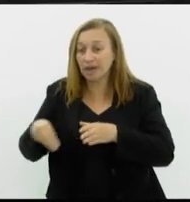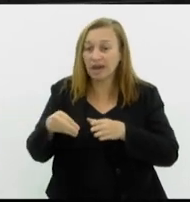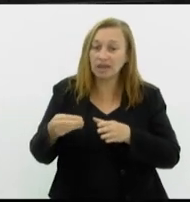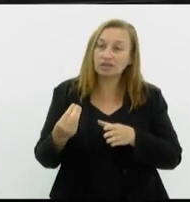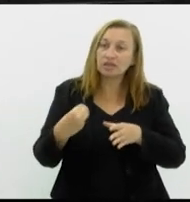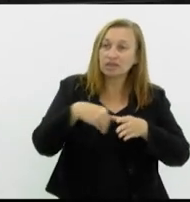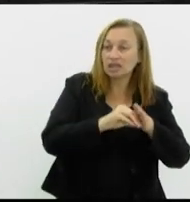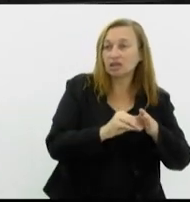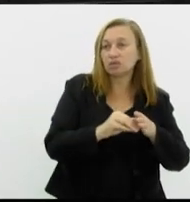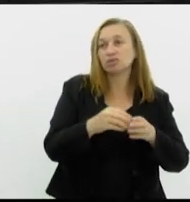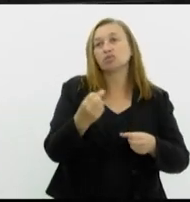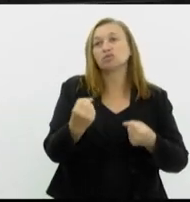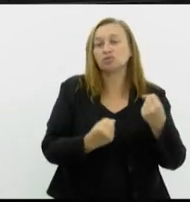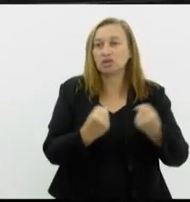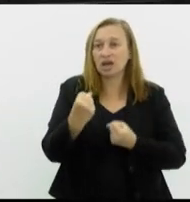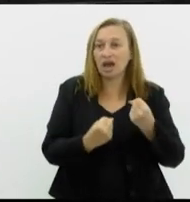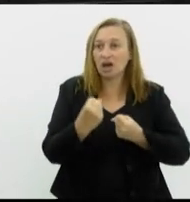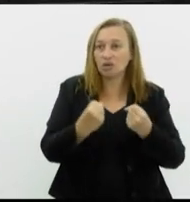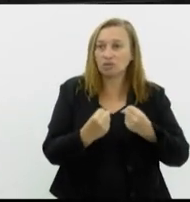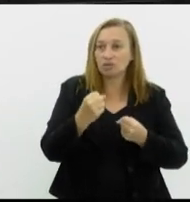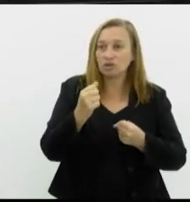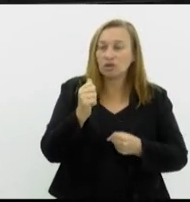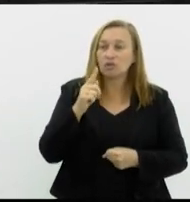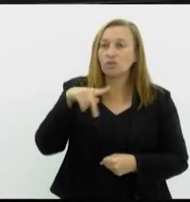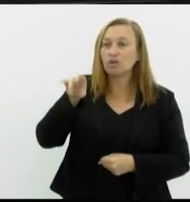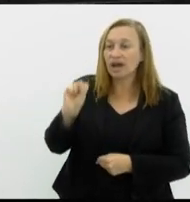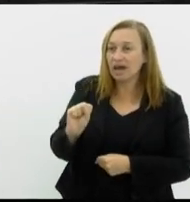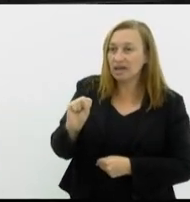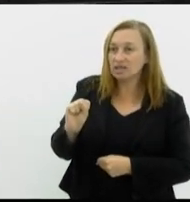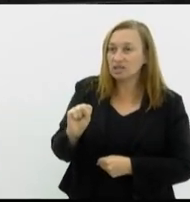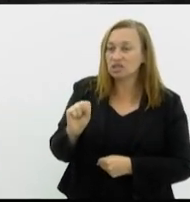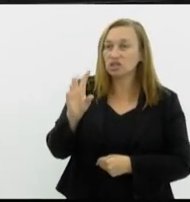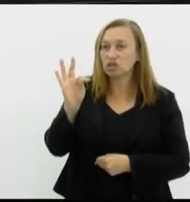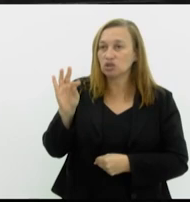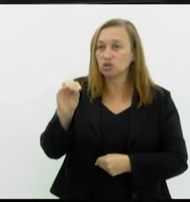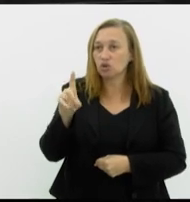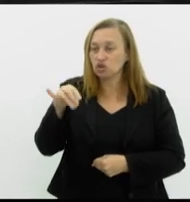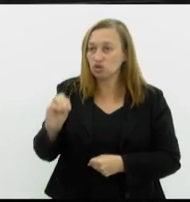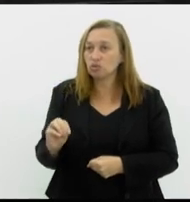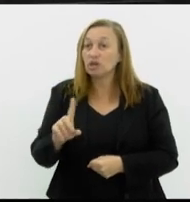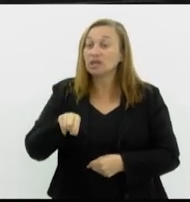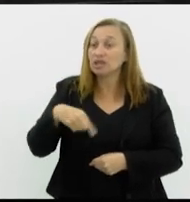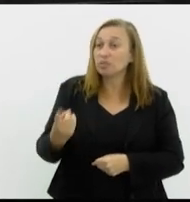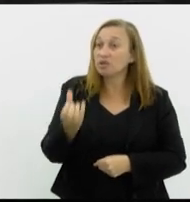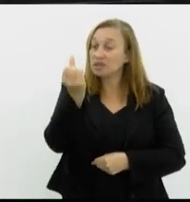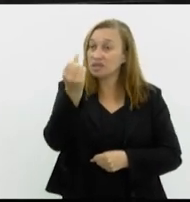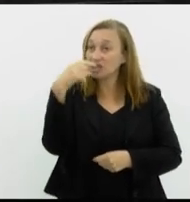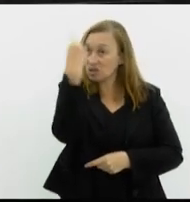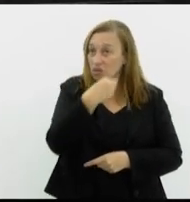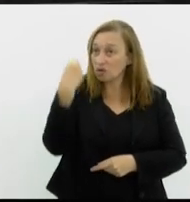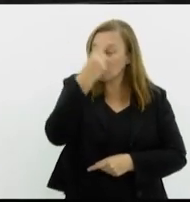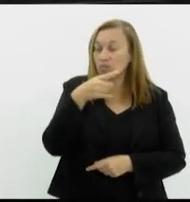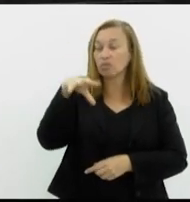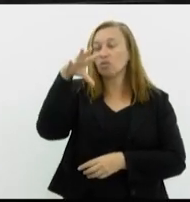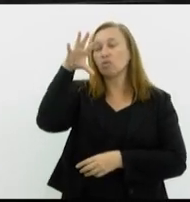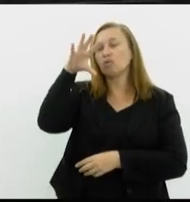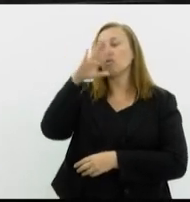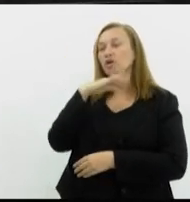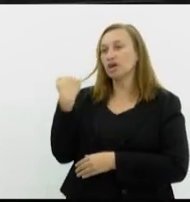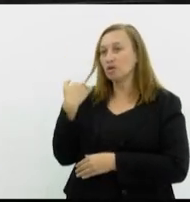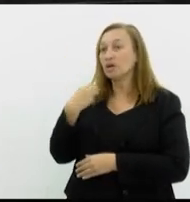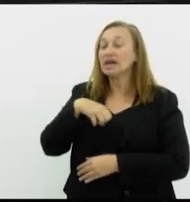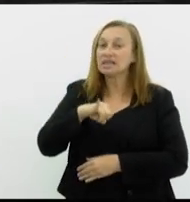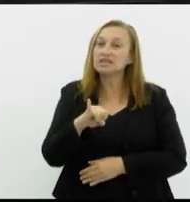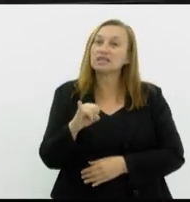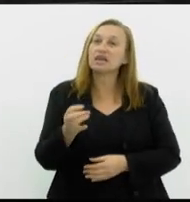um gás tóxico e, 6 horas depois, ele veio a óbito. Se ao Genivaldo tivesse sido dada a